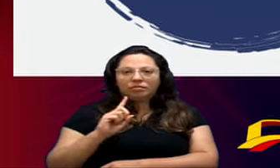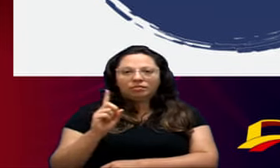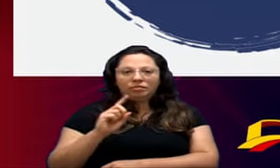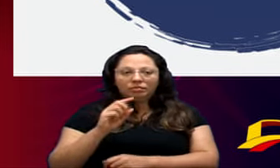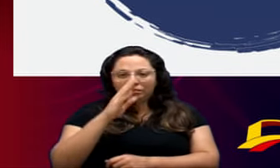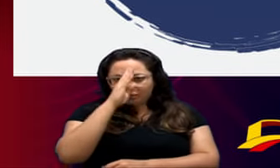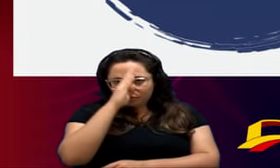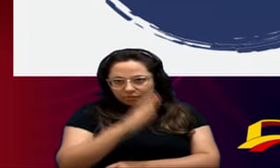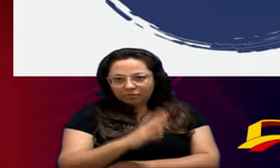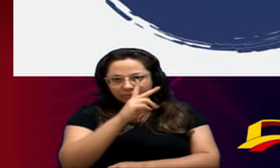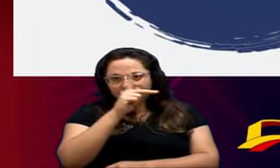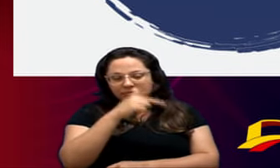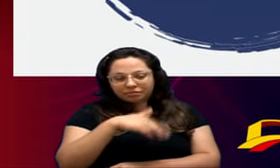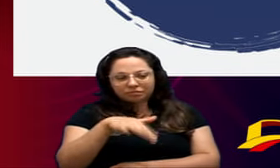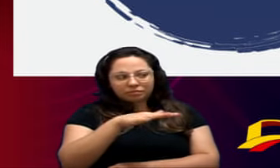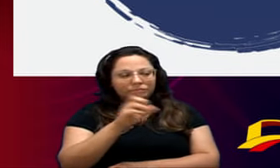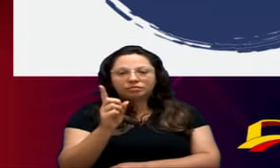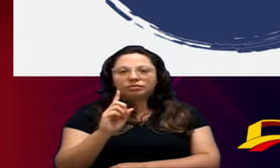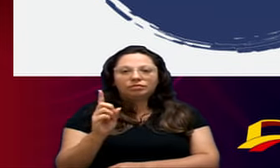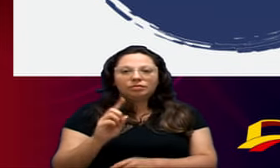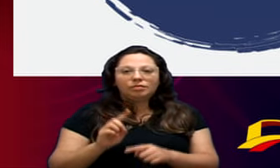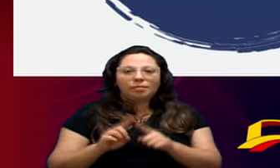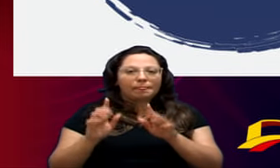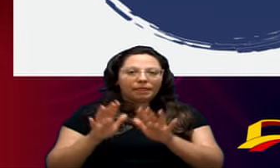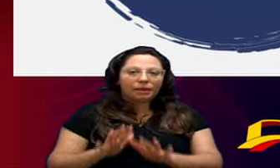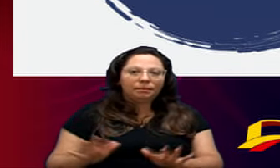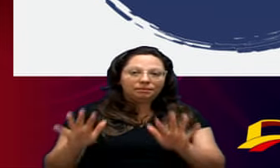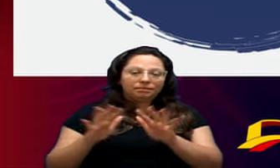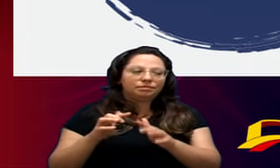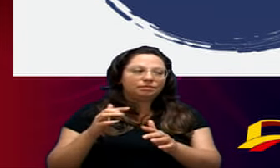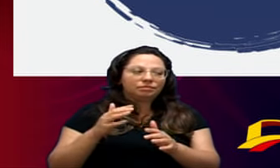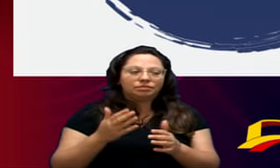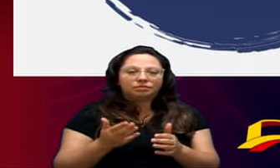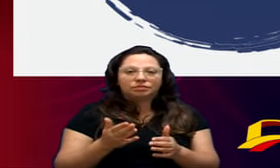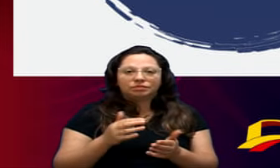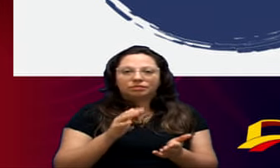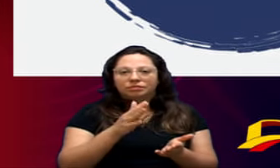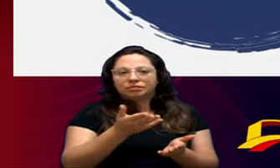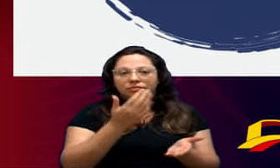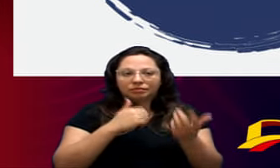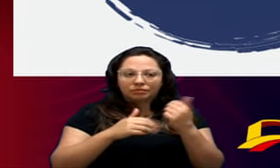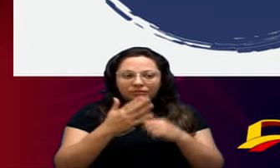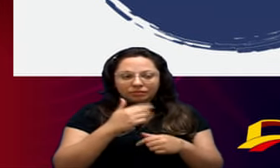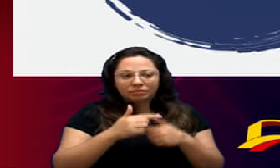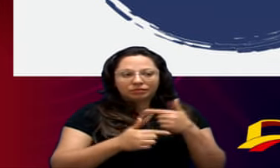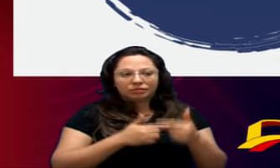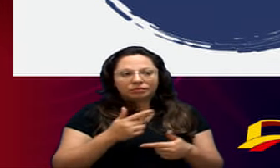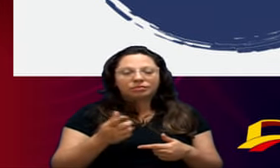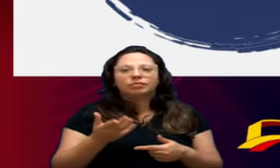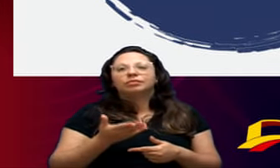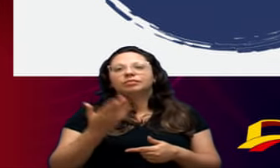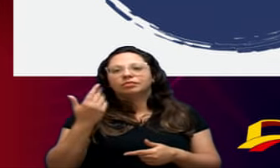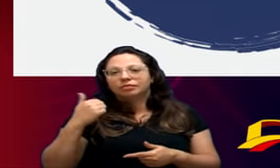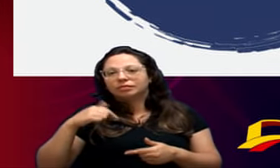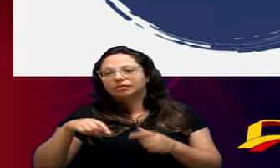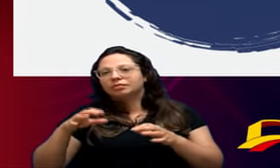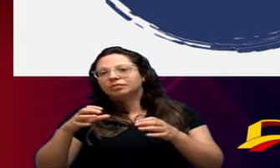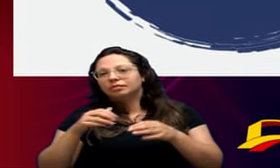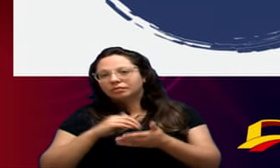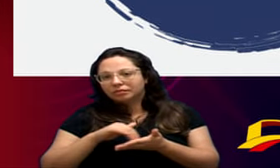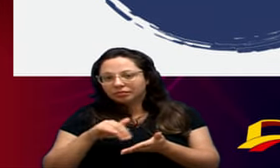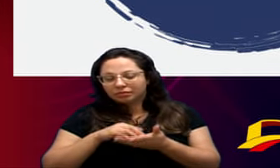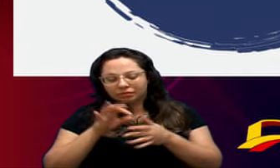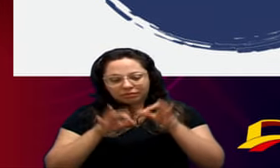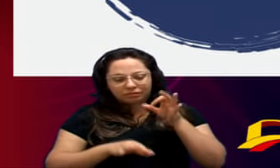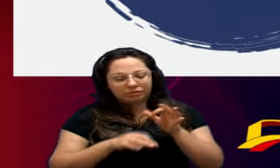população mas todos os serviços públicos todas as contratações Em algum momento vão passar pela análise ou pelo perfil da secretaria